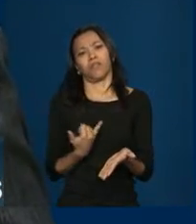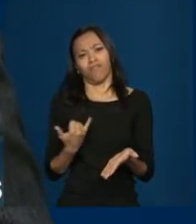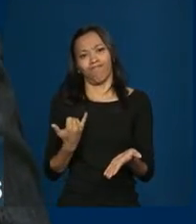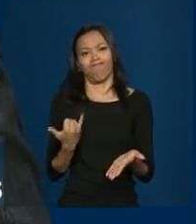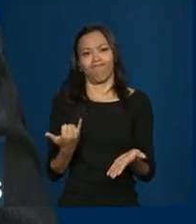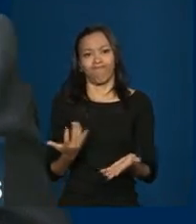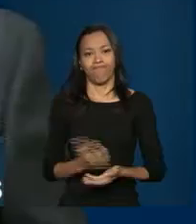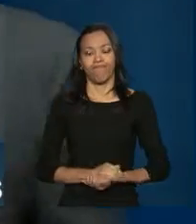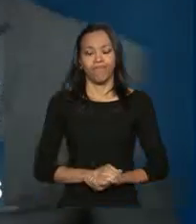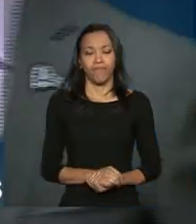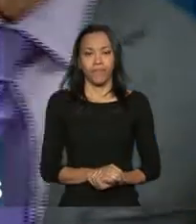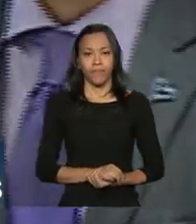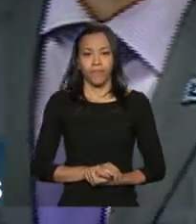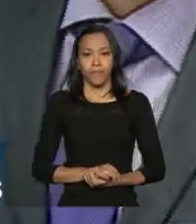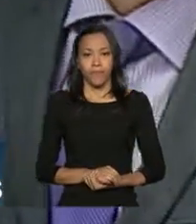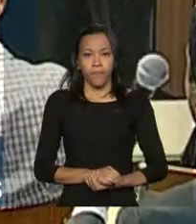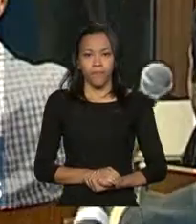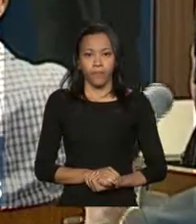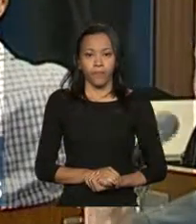isso em conta, né?